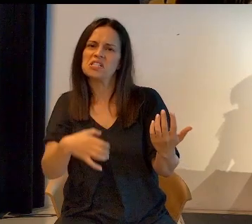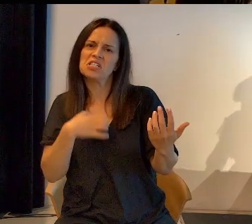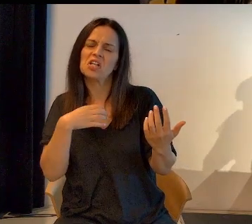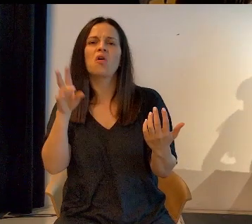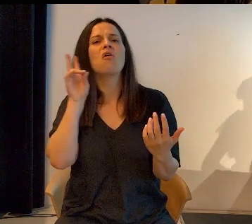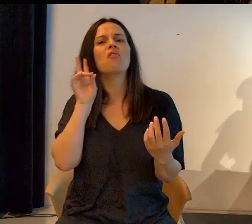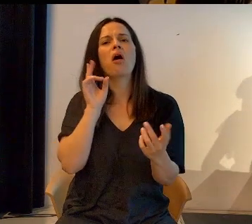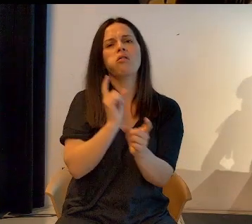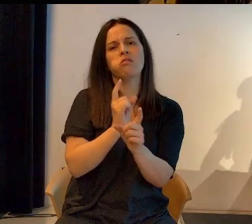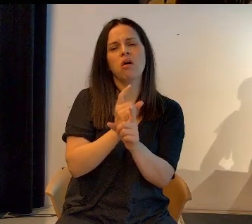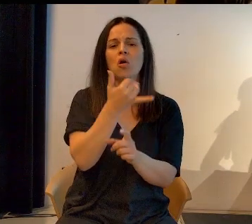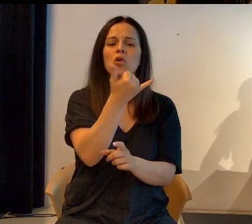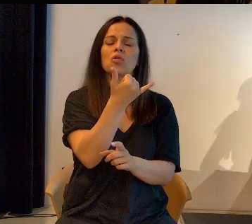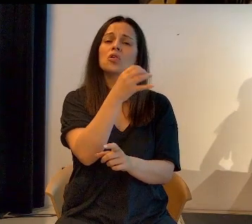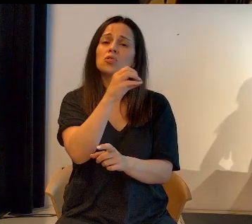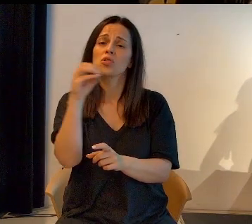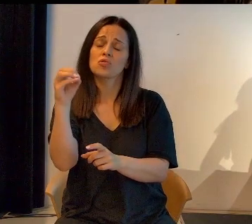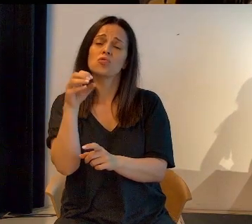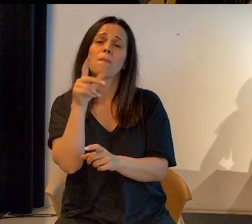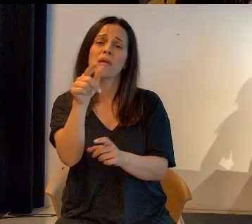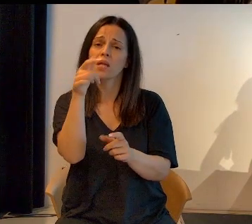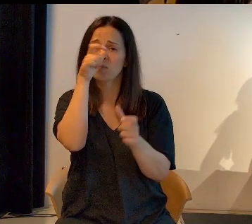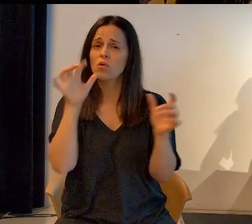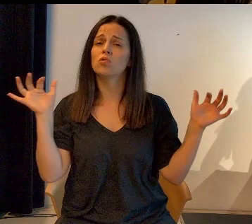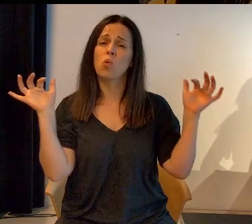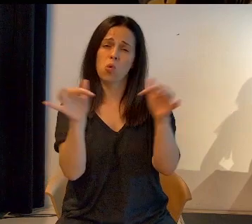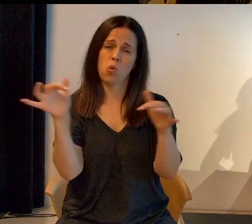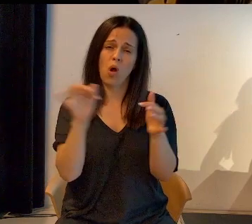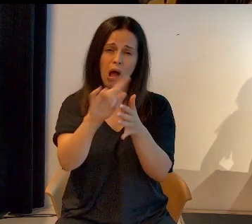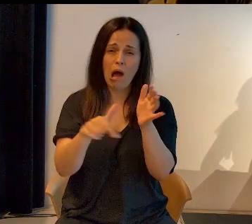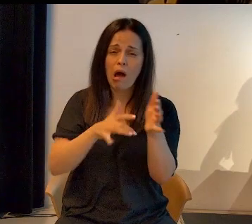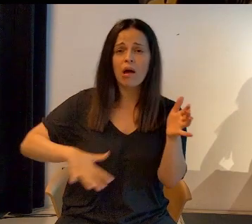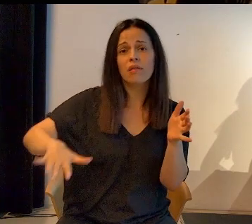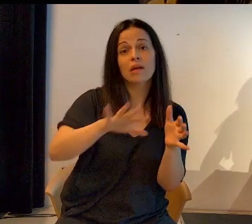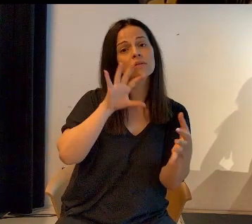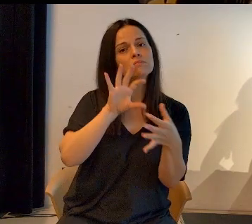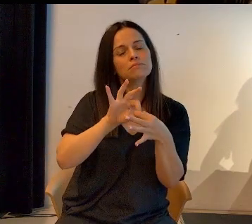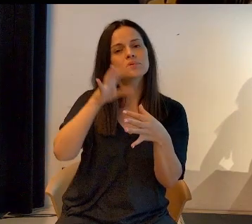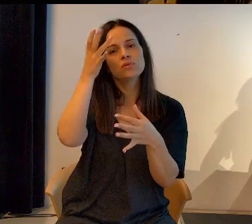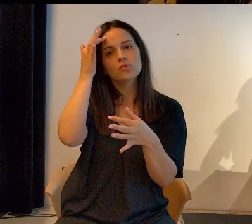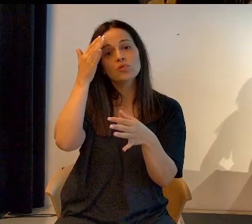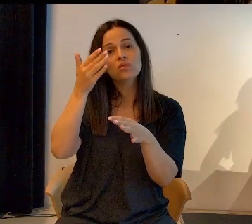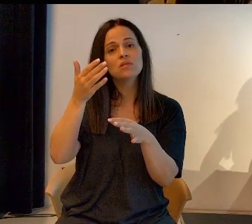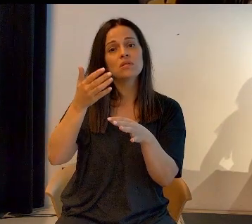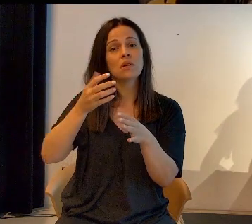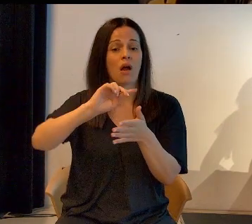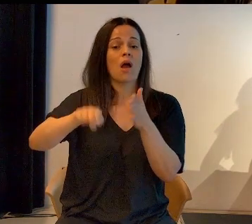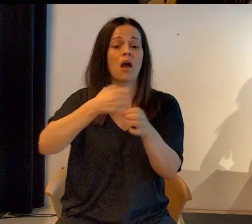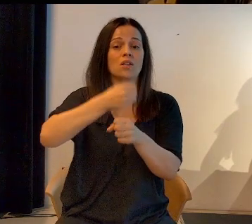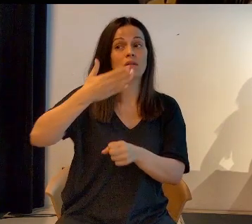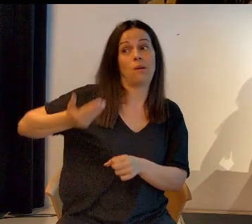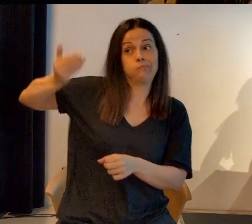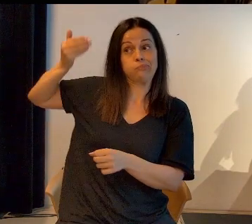Sim, estes 200 mil habitantes, 200 mil visitantes, têm a ver com aqueles números que tínhamos de edições anteriores. Mas nós temos